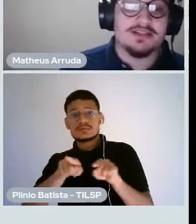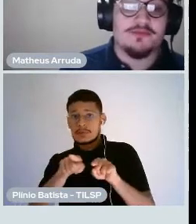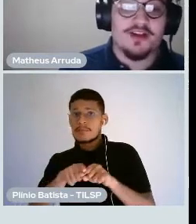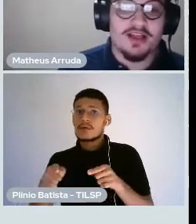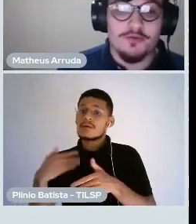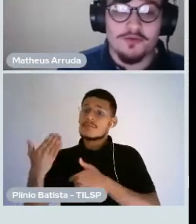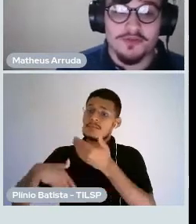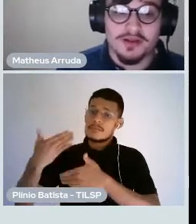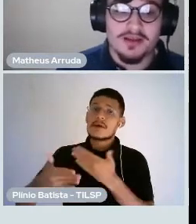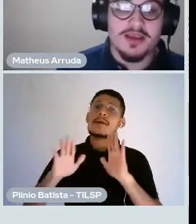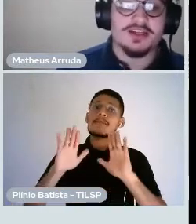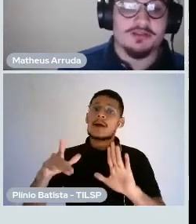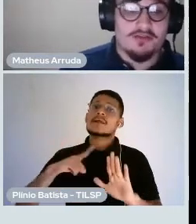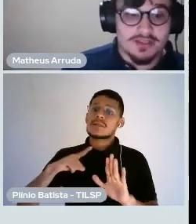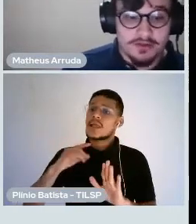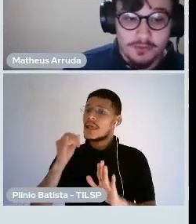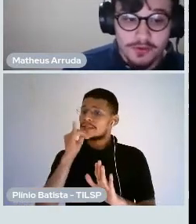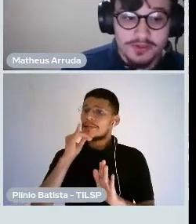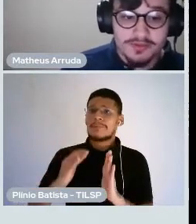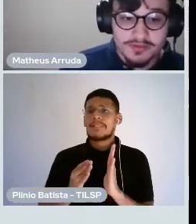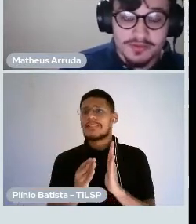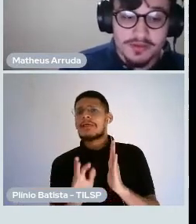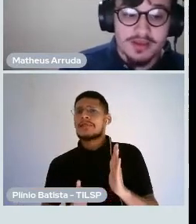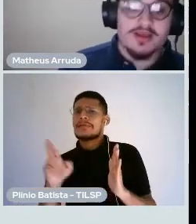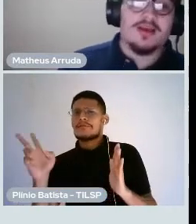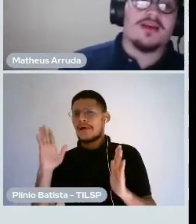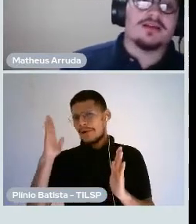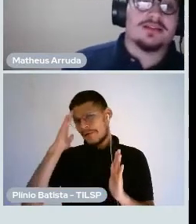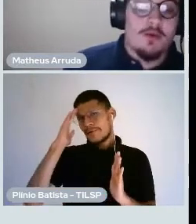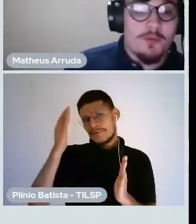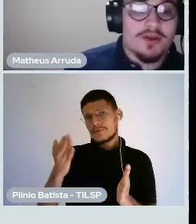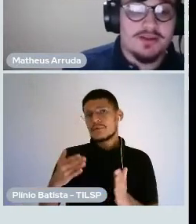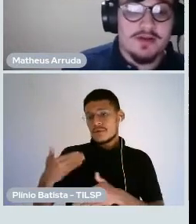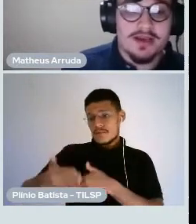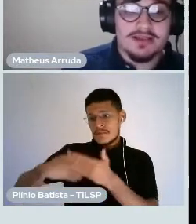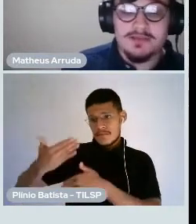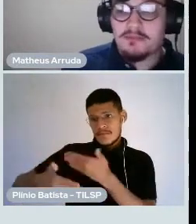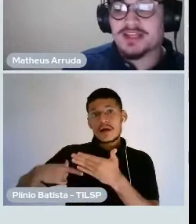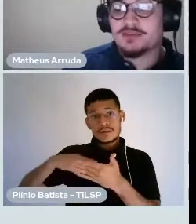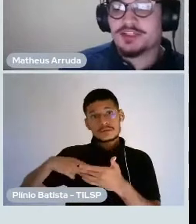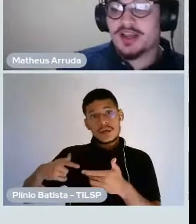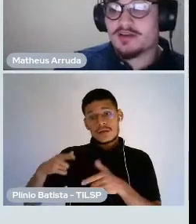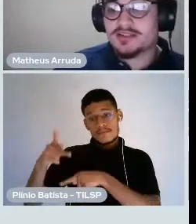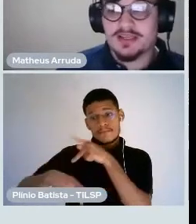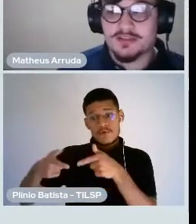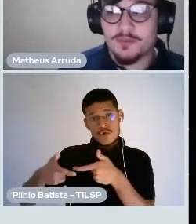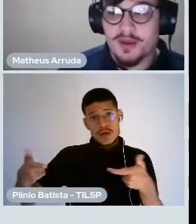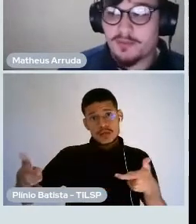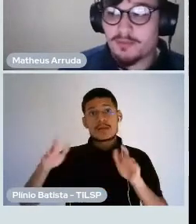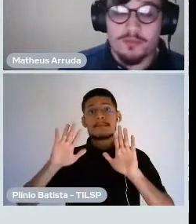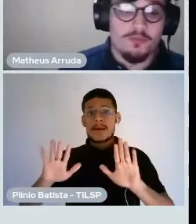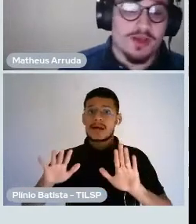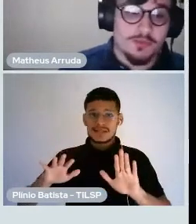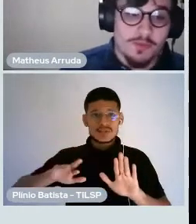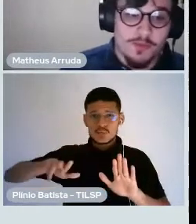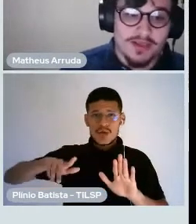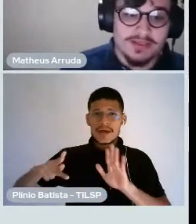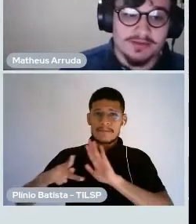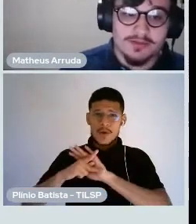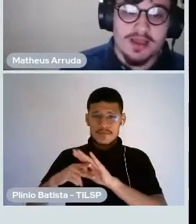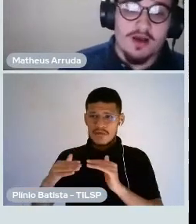mas eles é um exemplo fora da curva. Eles estão avançando muito, tem uma população grande, mas não chegam a ser